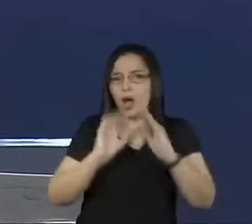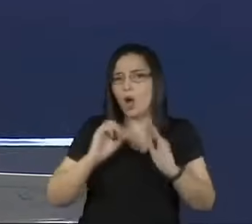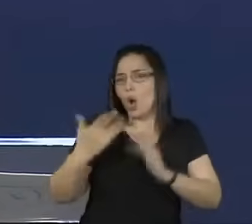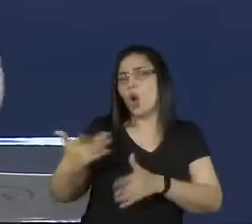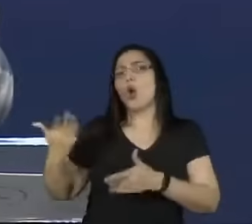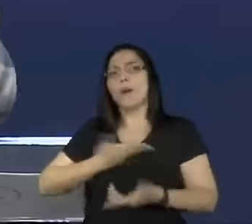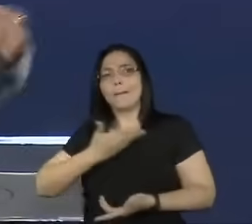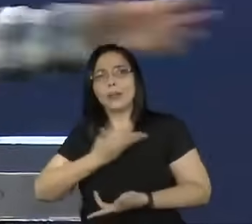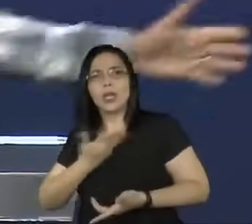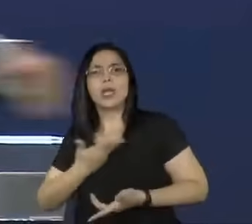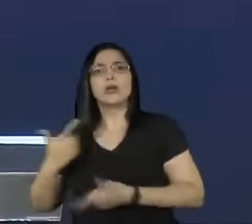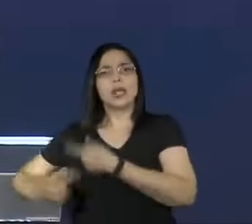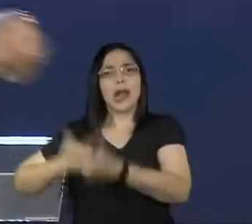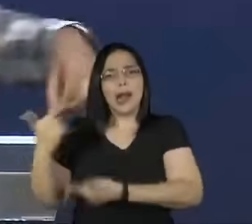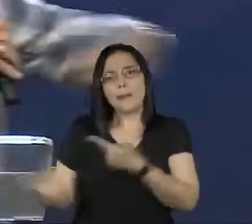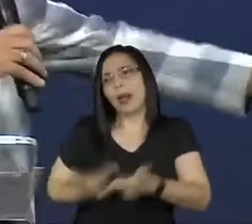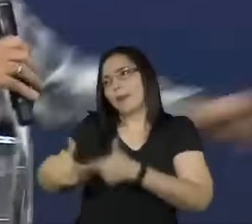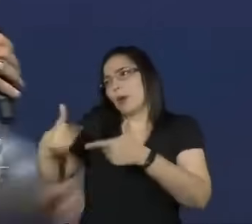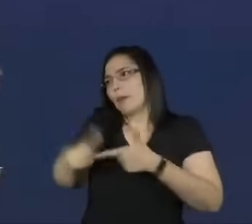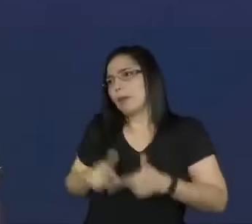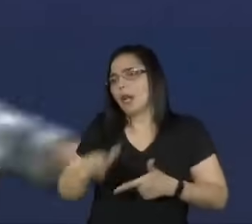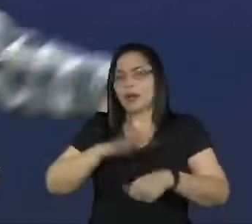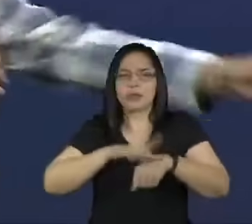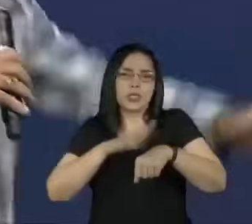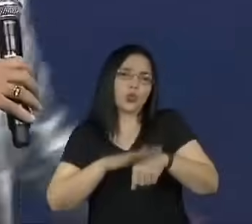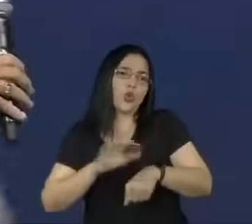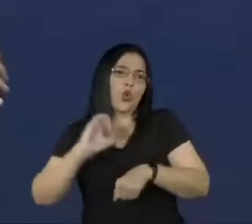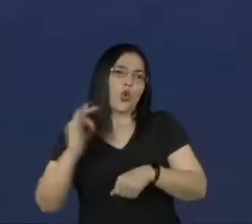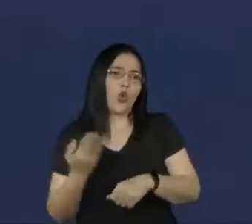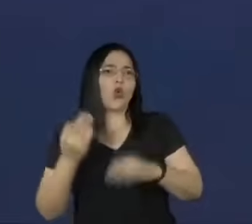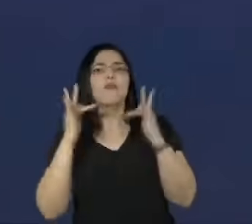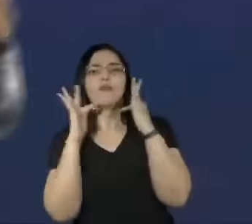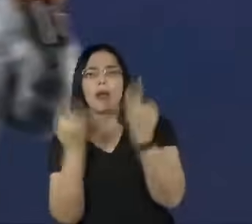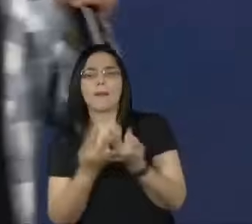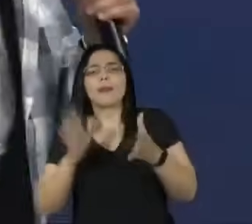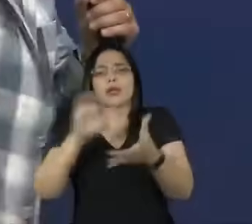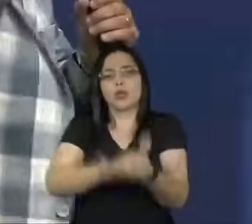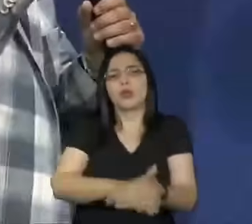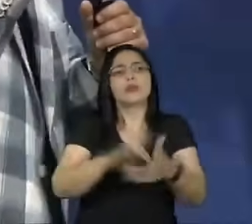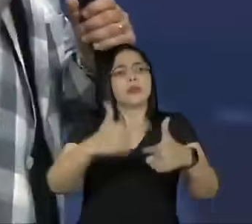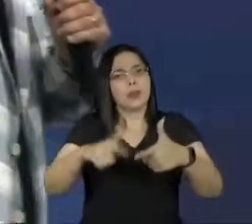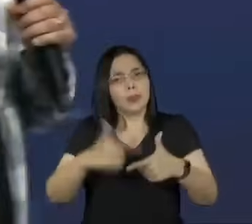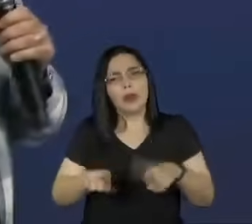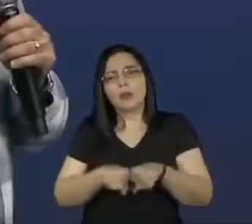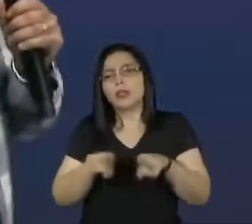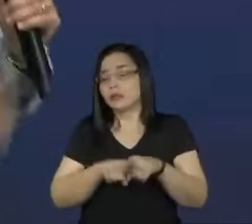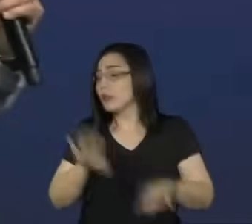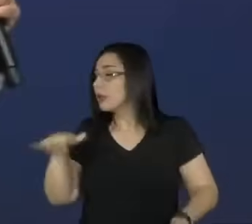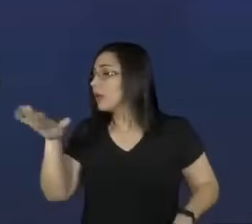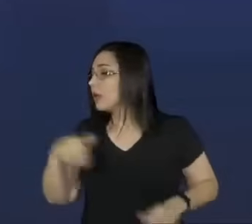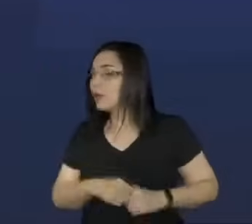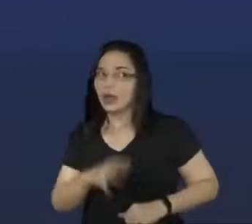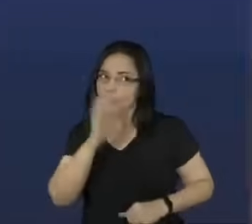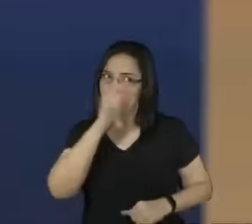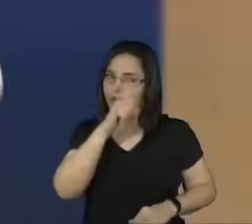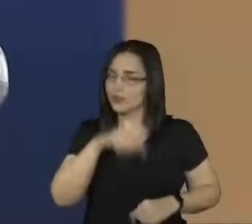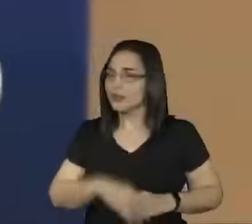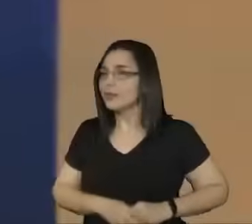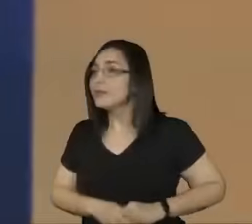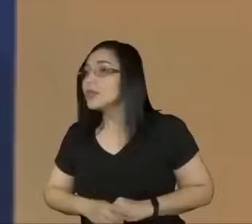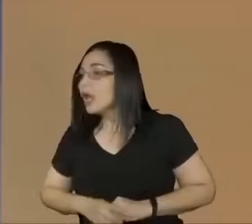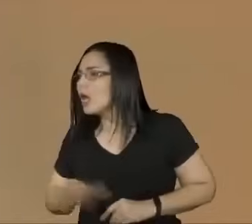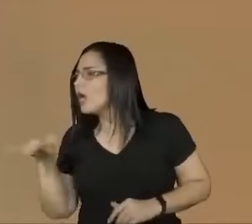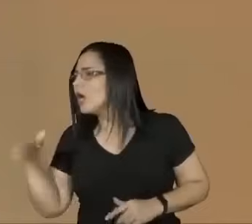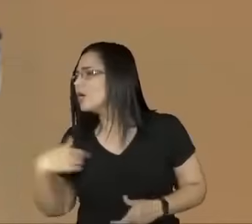trabalho tá com problema você lá de doença problema com família problema conjugal diz pra pessoa assim ó aprende Rapaz